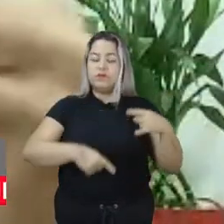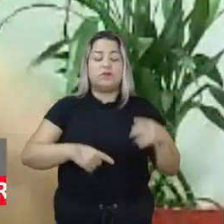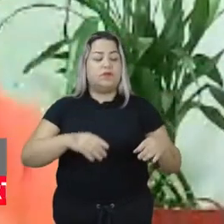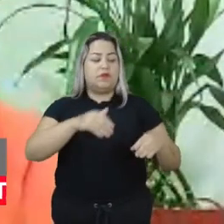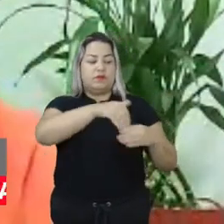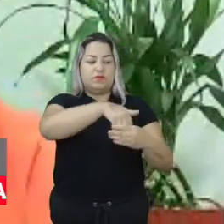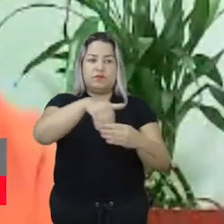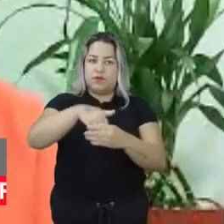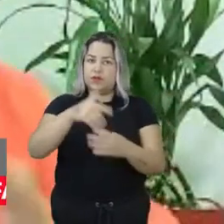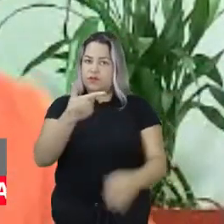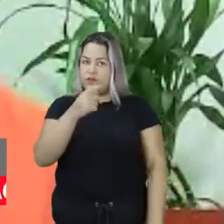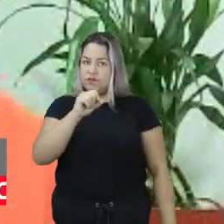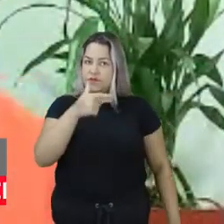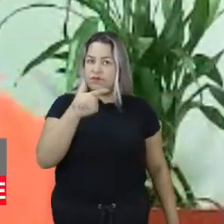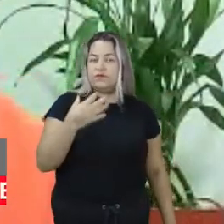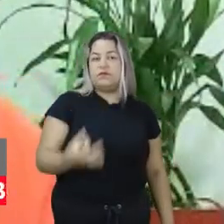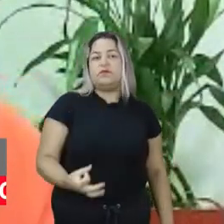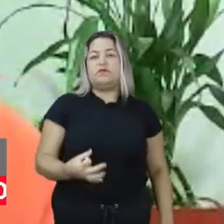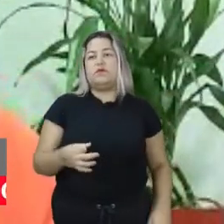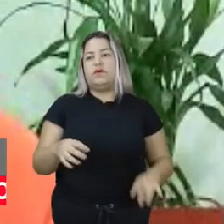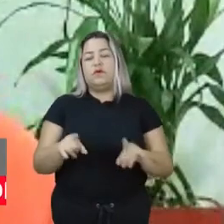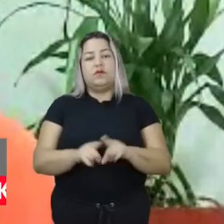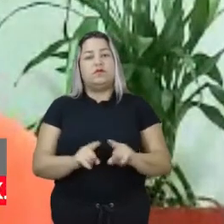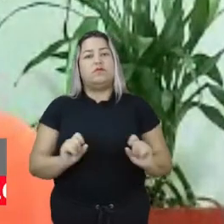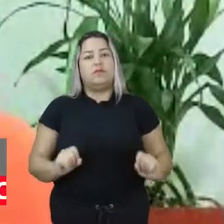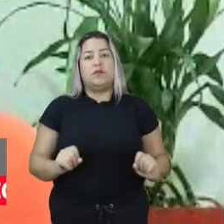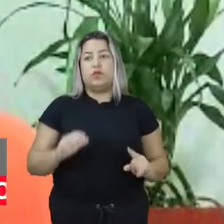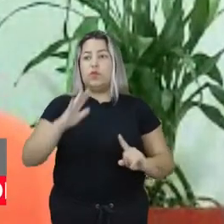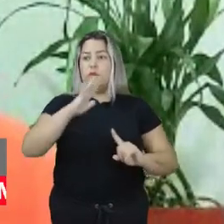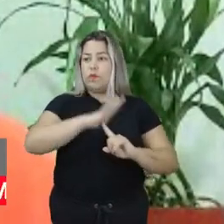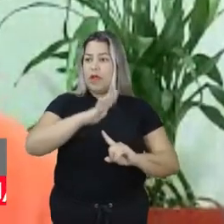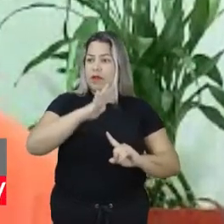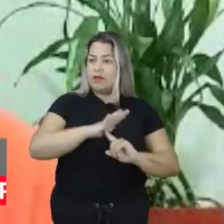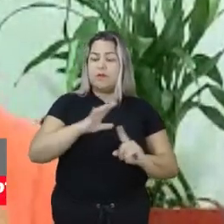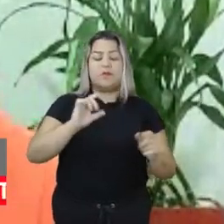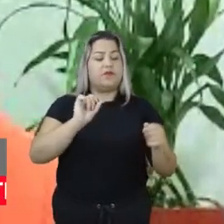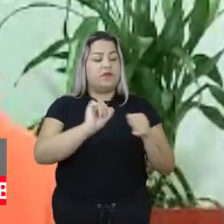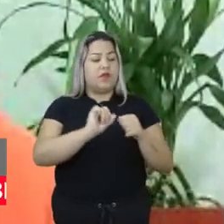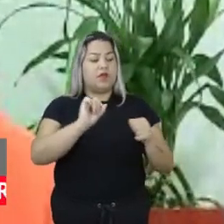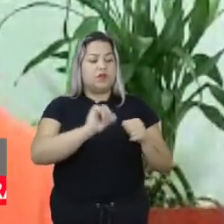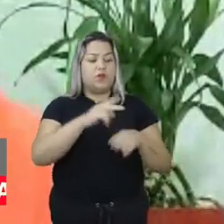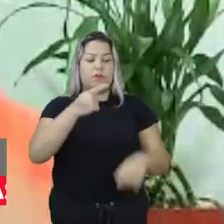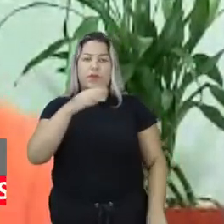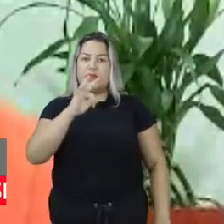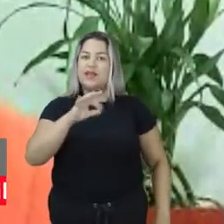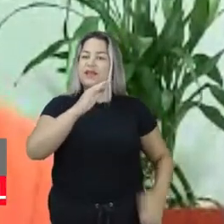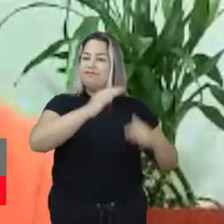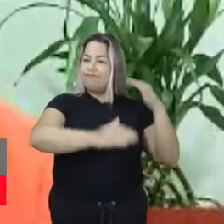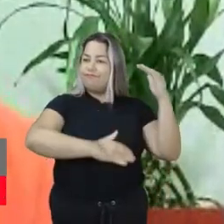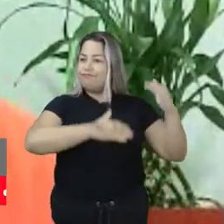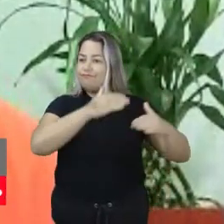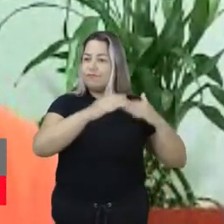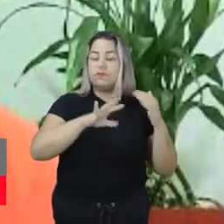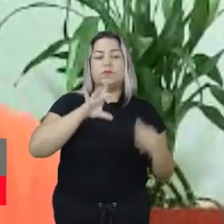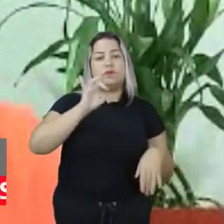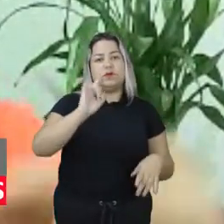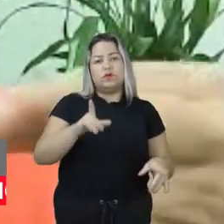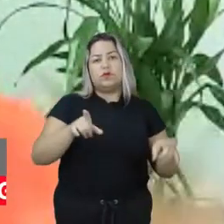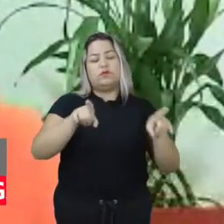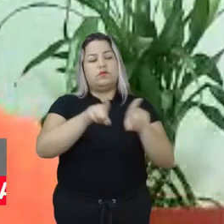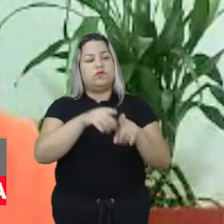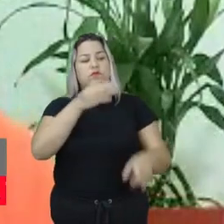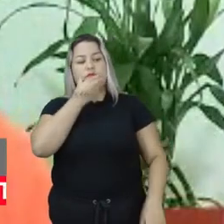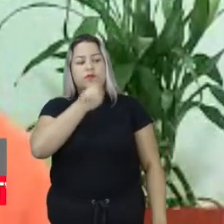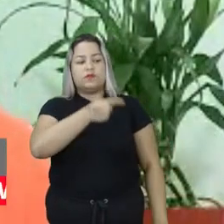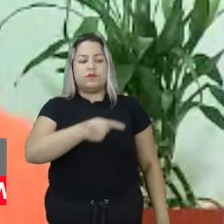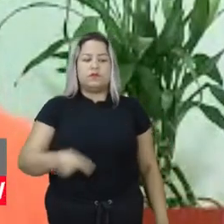eleitoral para 2026 e replicar ele agora aqui no Paraná para fazer o PT crescer. E não só o PT, que os aliados do